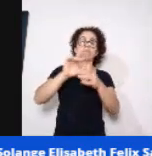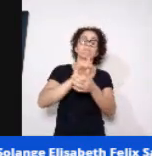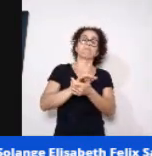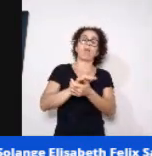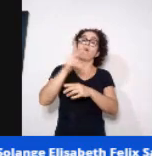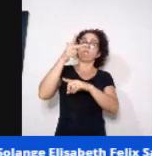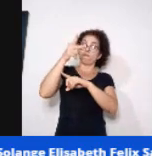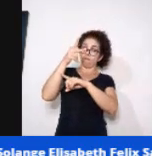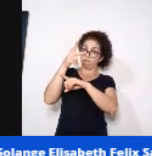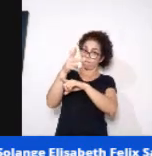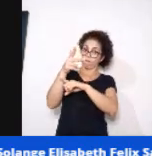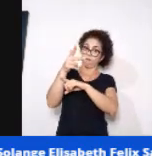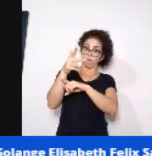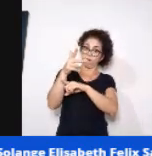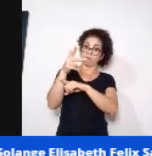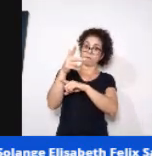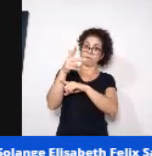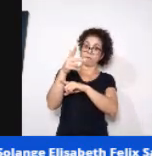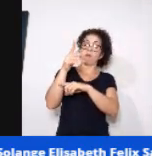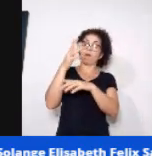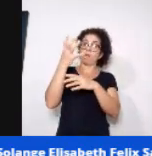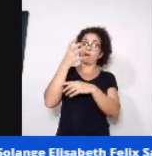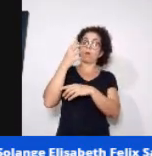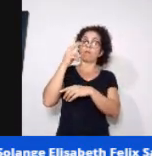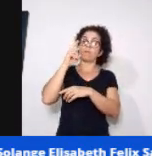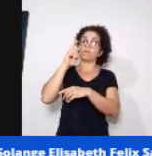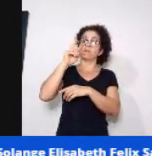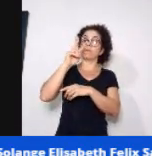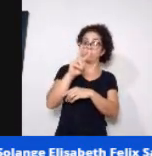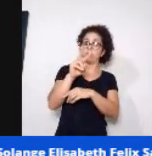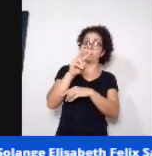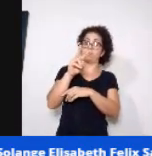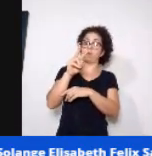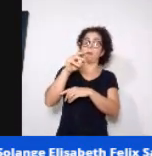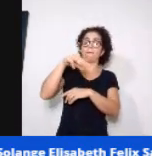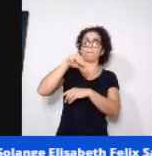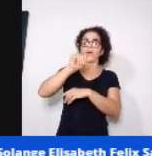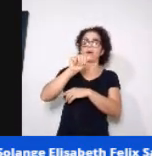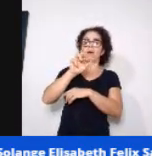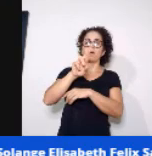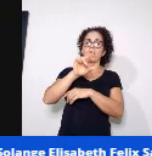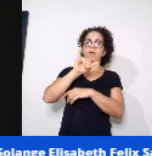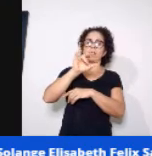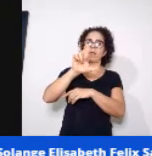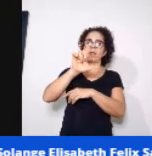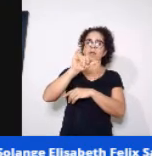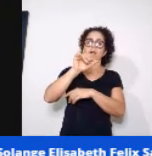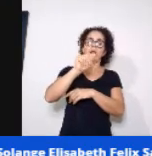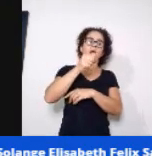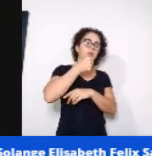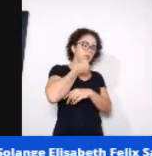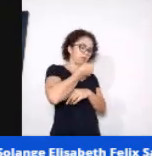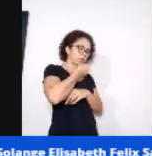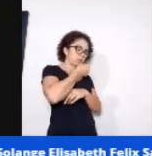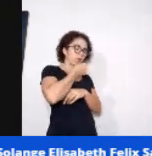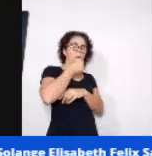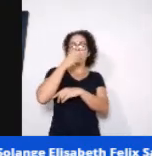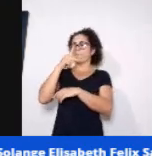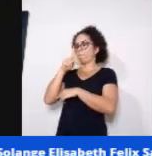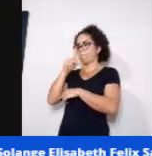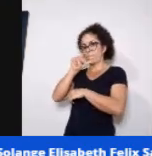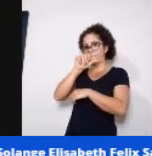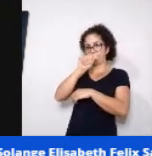assistam também, lá para o finalzinho, que a Marília Gabriela está entrevistando o padre Fábio de Mello. E ele diz